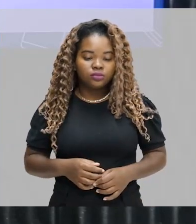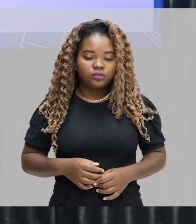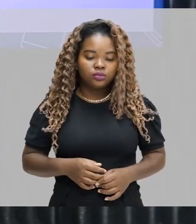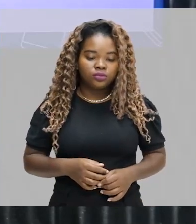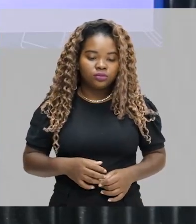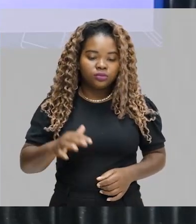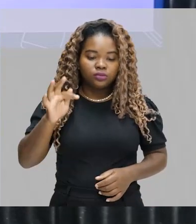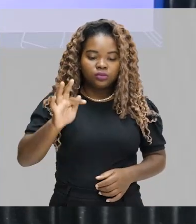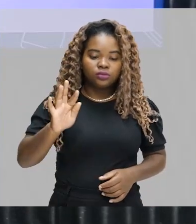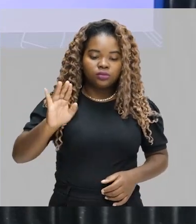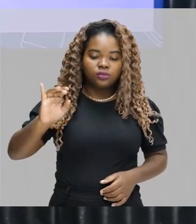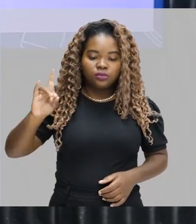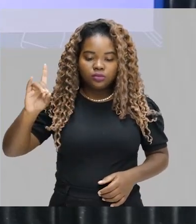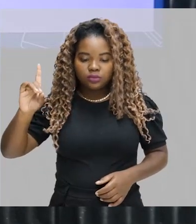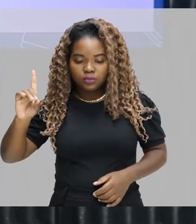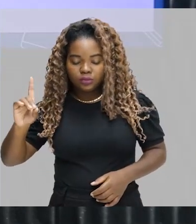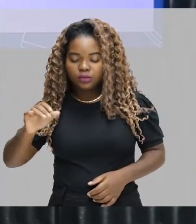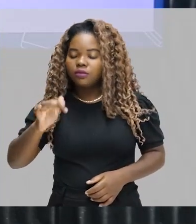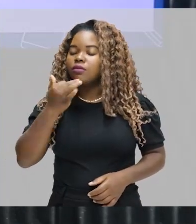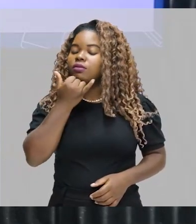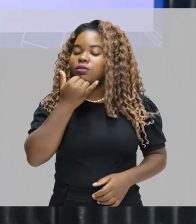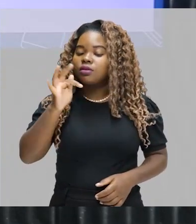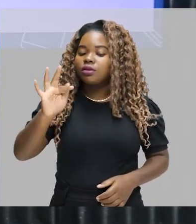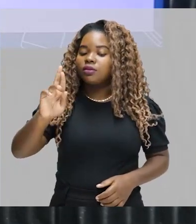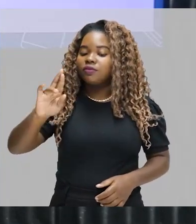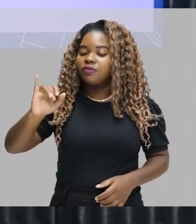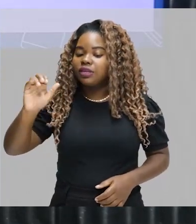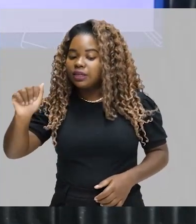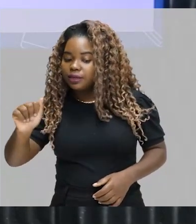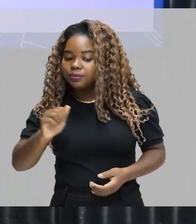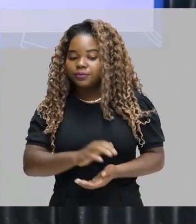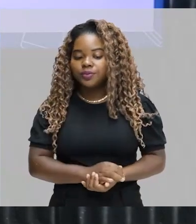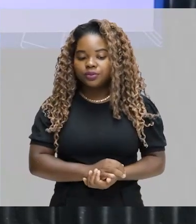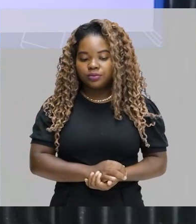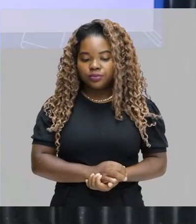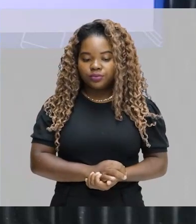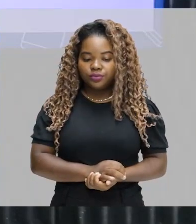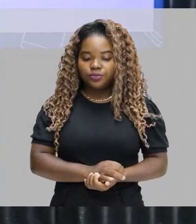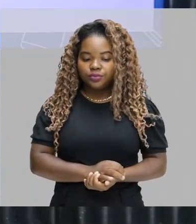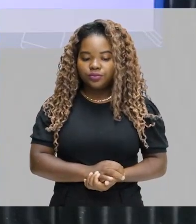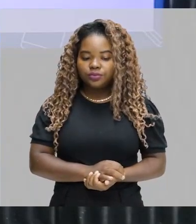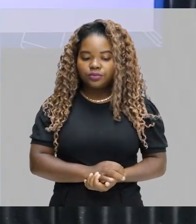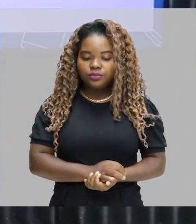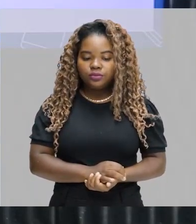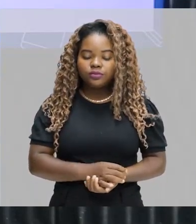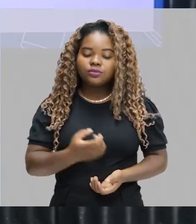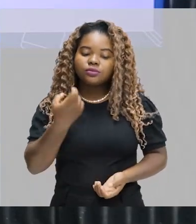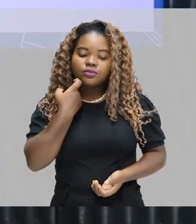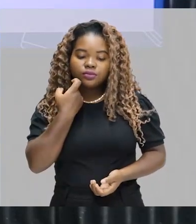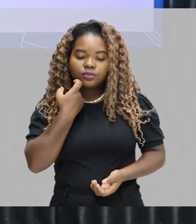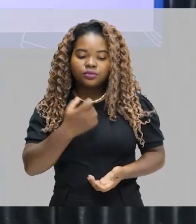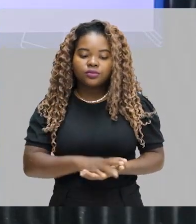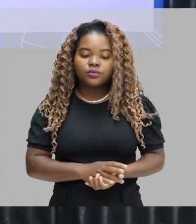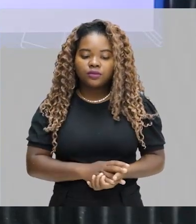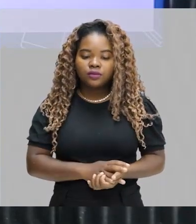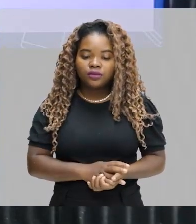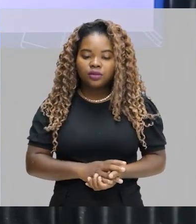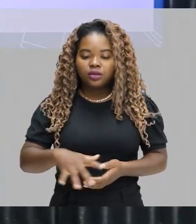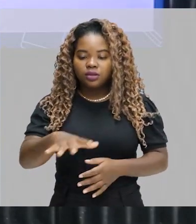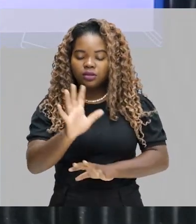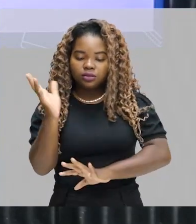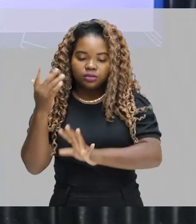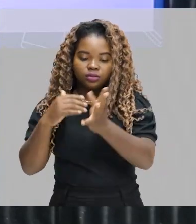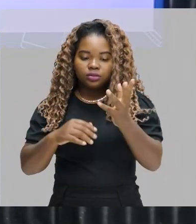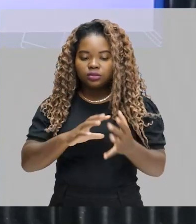deusa Freya, que é a deusa da beleza. Saturday e Sunday faz referência aos elementos da natureza. Então, você tem aqui